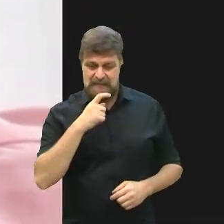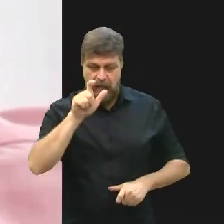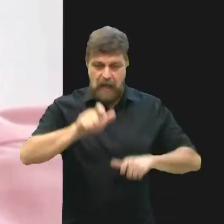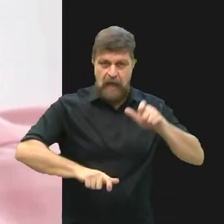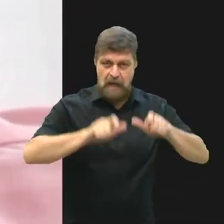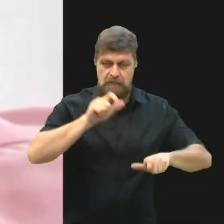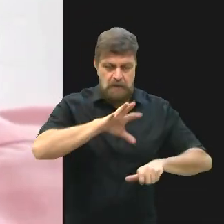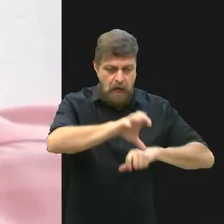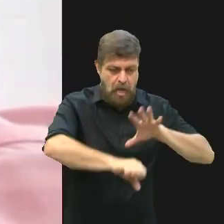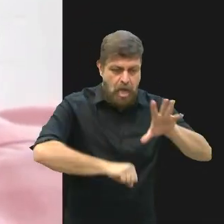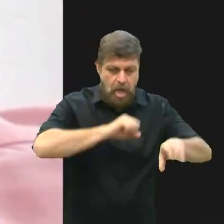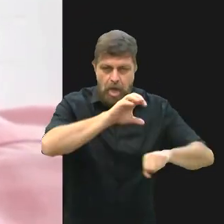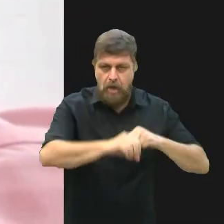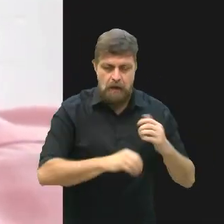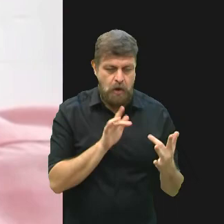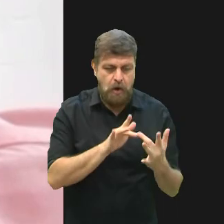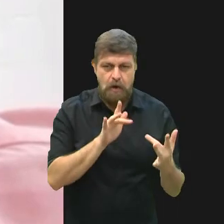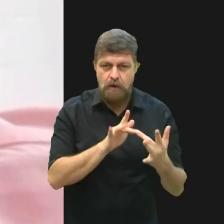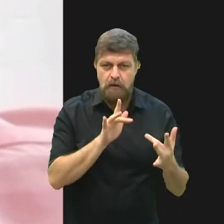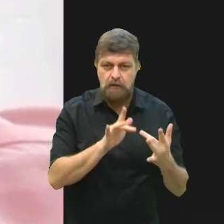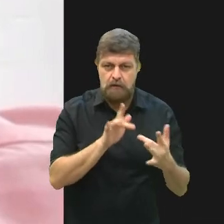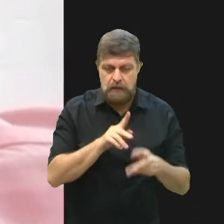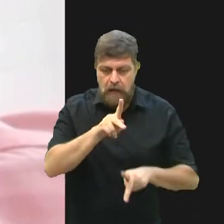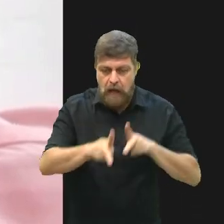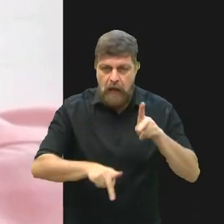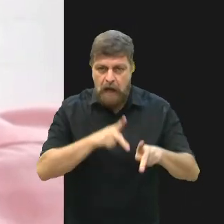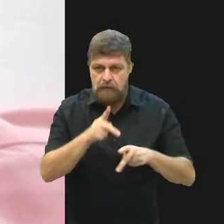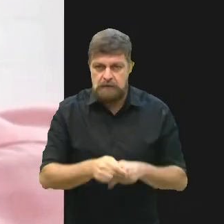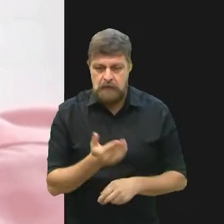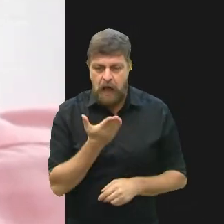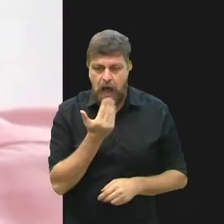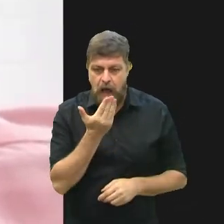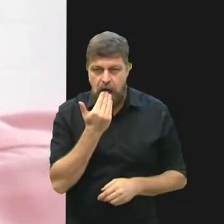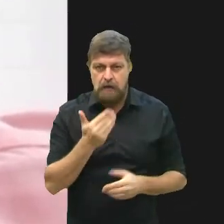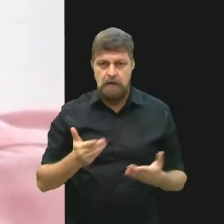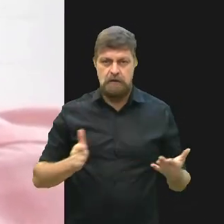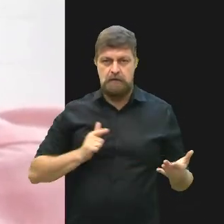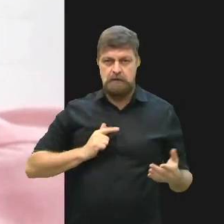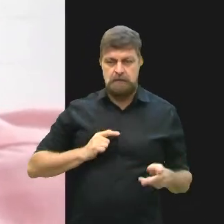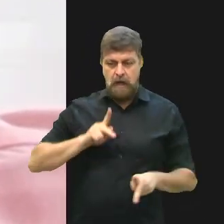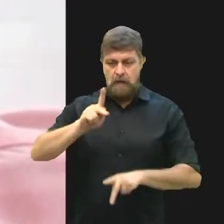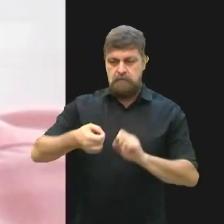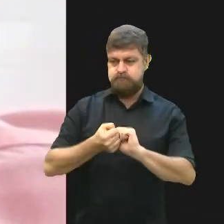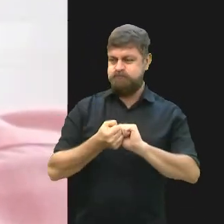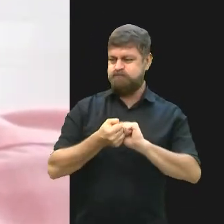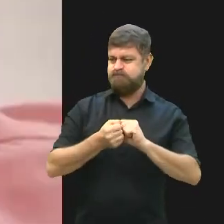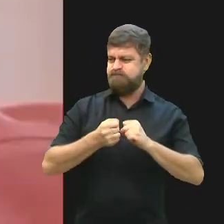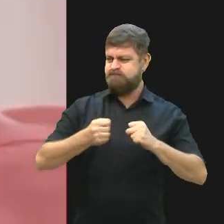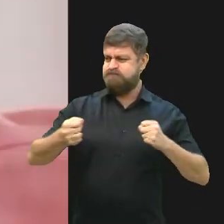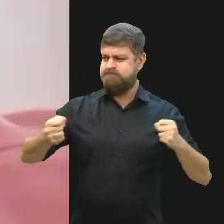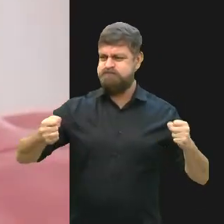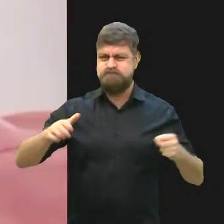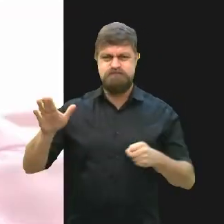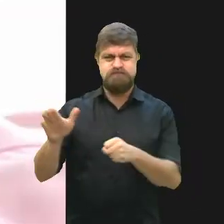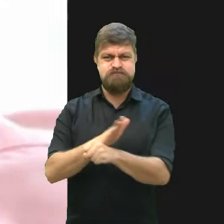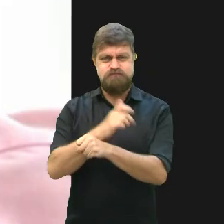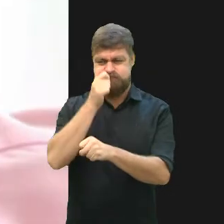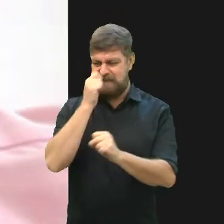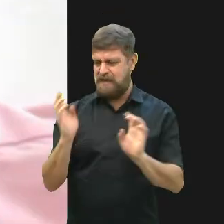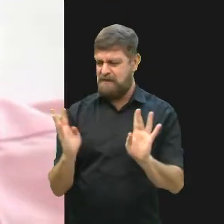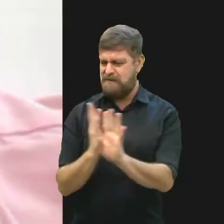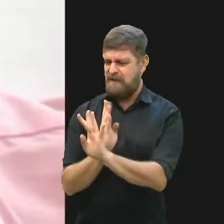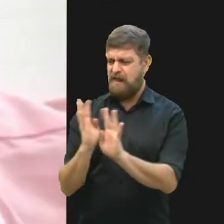e começam a entrar em contato com populações altamente, densamente povoadas, altamente